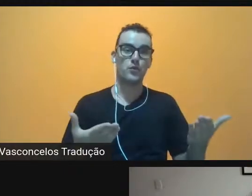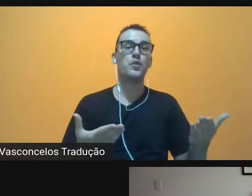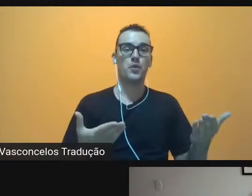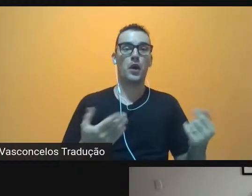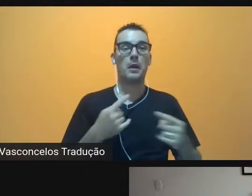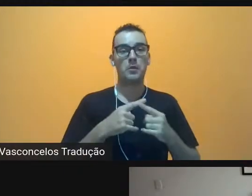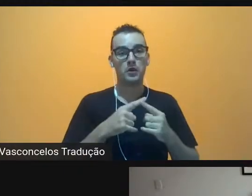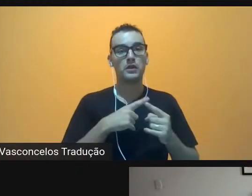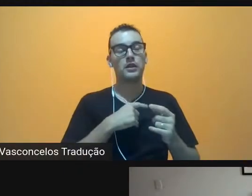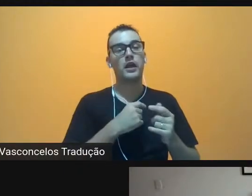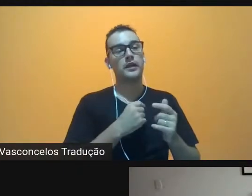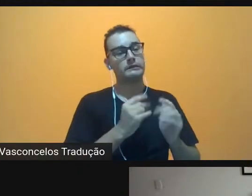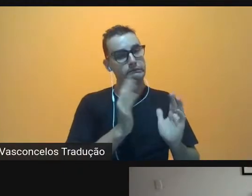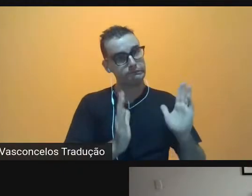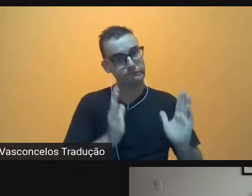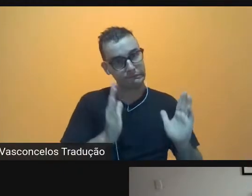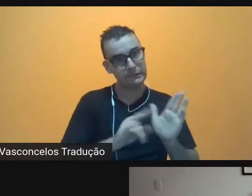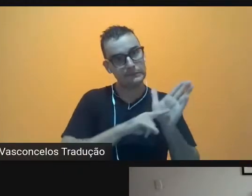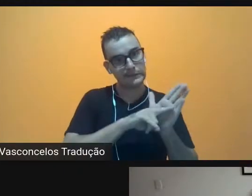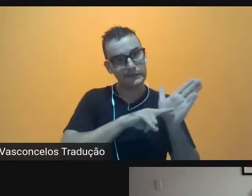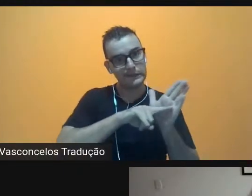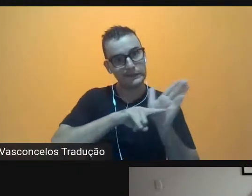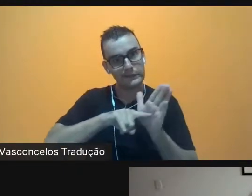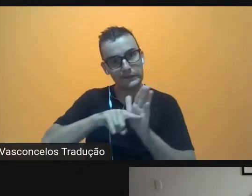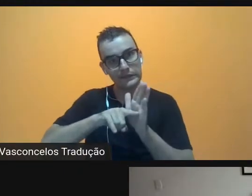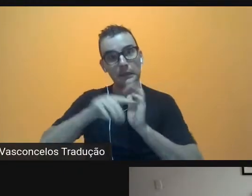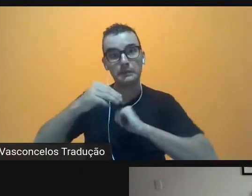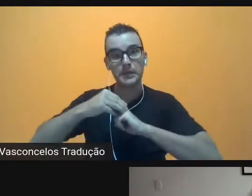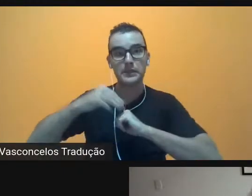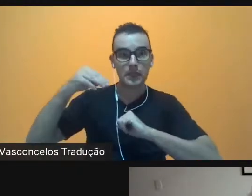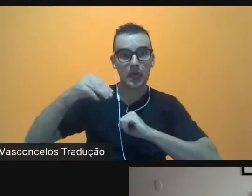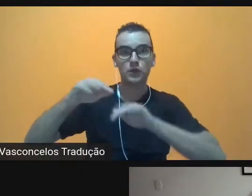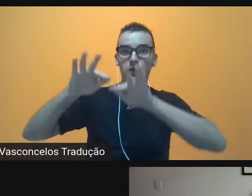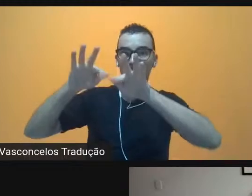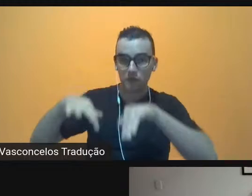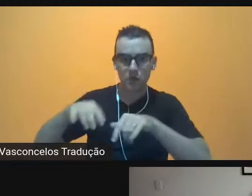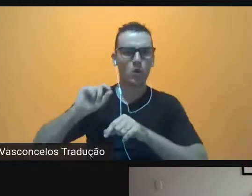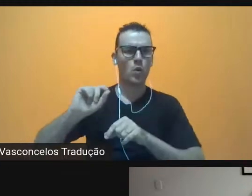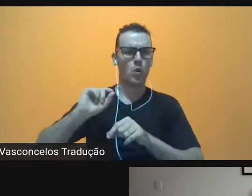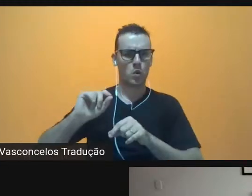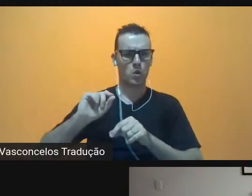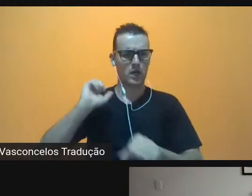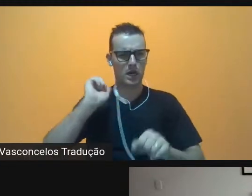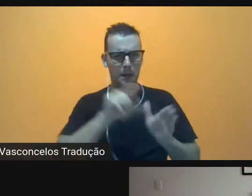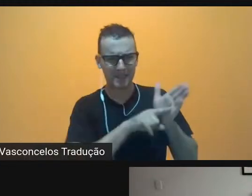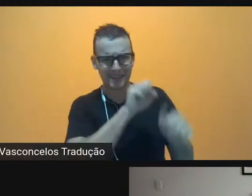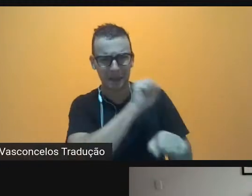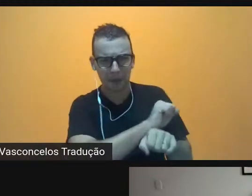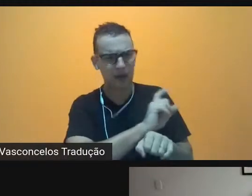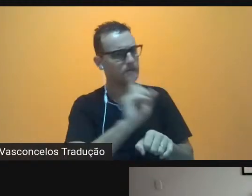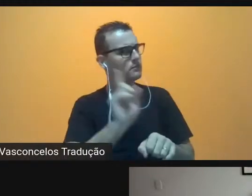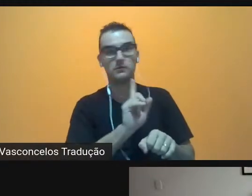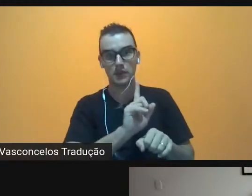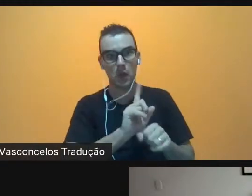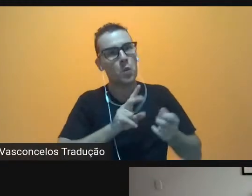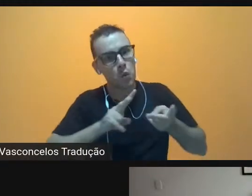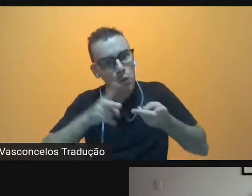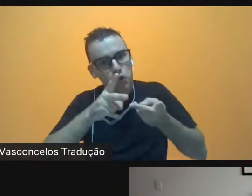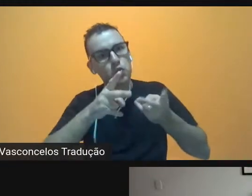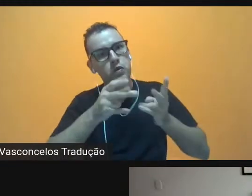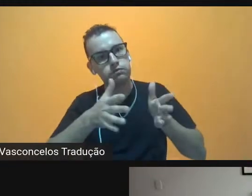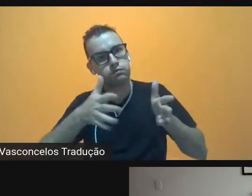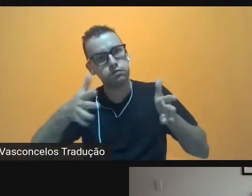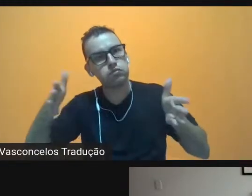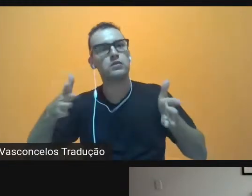tempo pesquisando. O mestrado termina, a gente continua, ou até com mais questões, né? E,